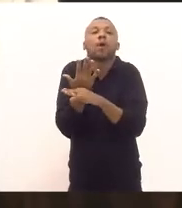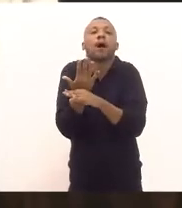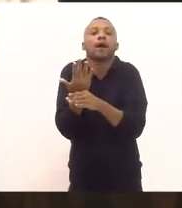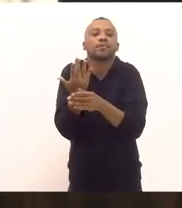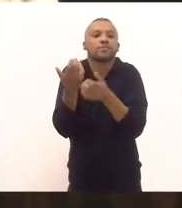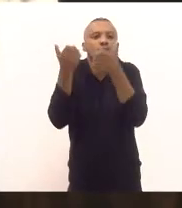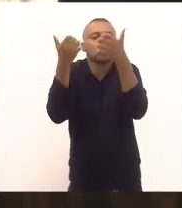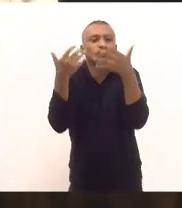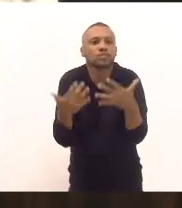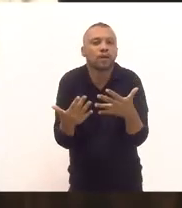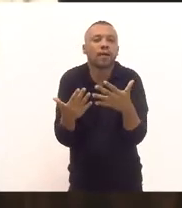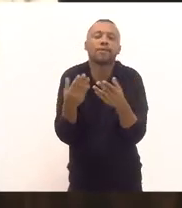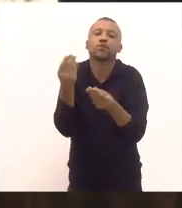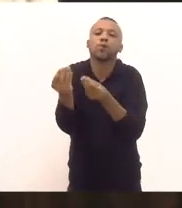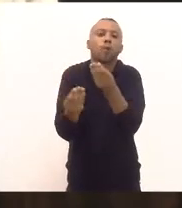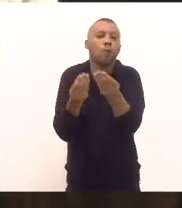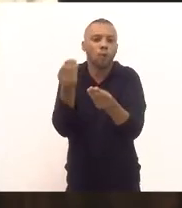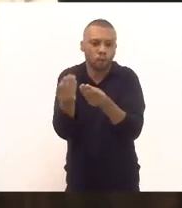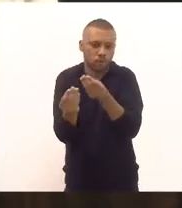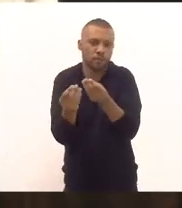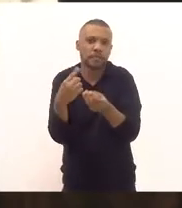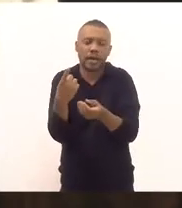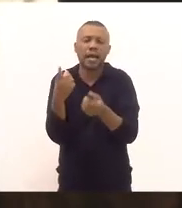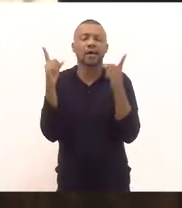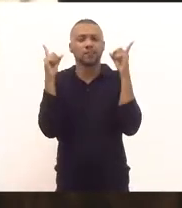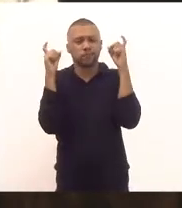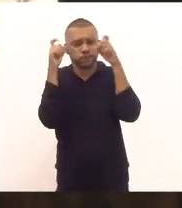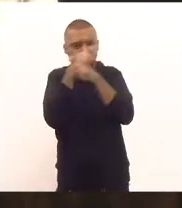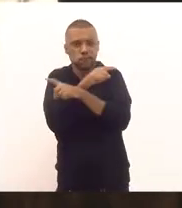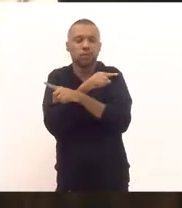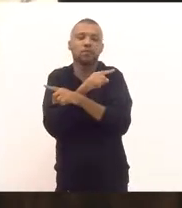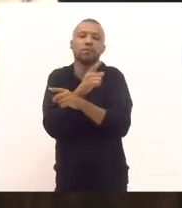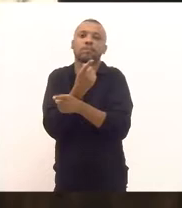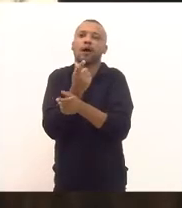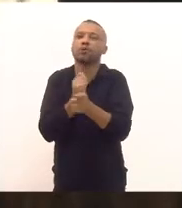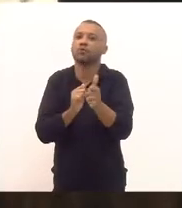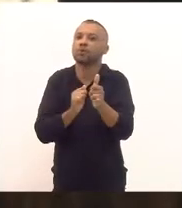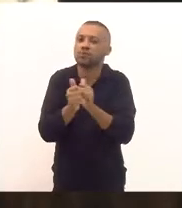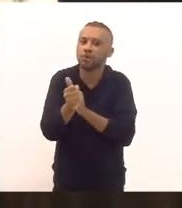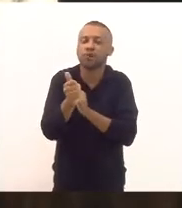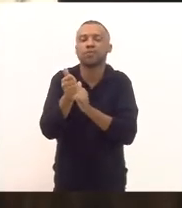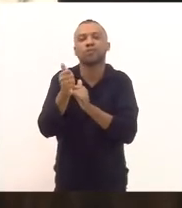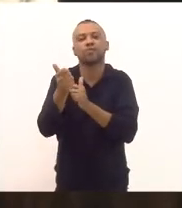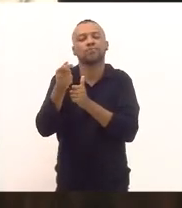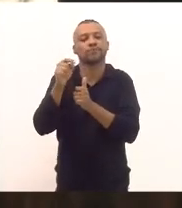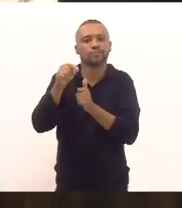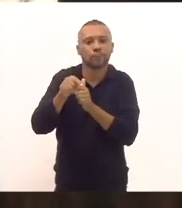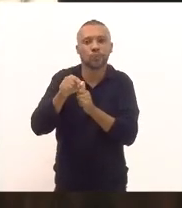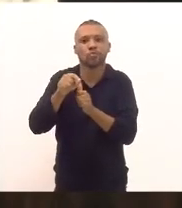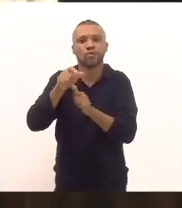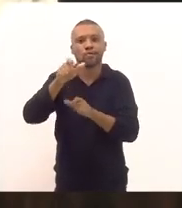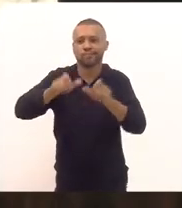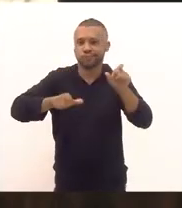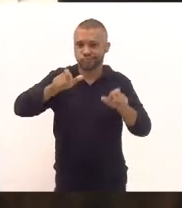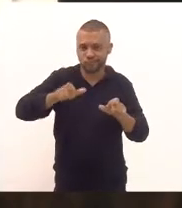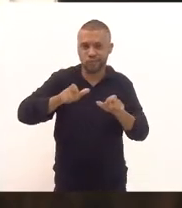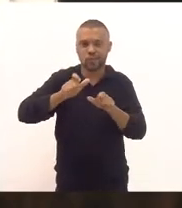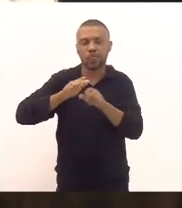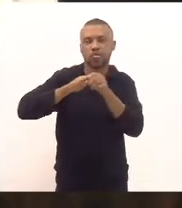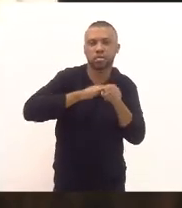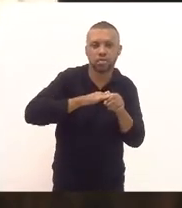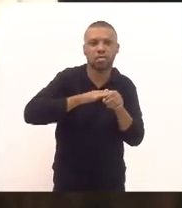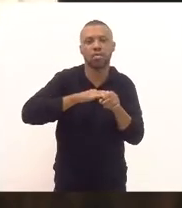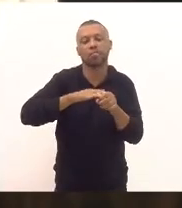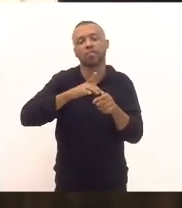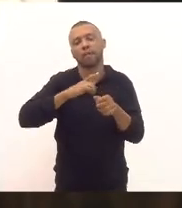falávamos de quando de quanto que é doloroso para os jogadores de futebol que sofrem com o processo de racismo tem que reviver